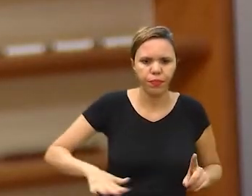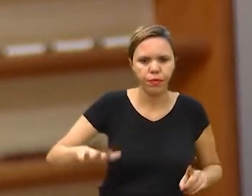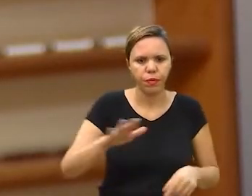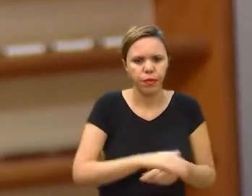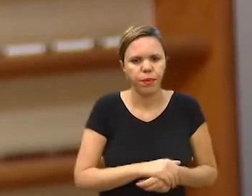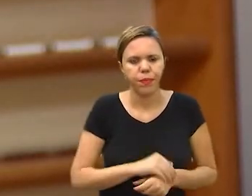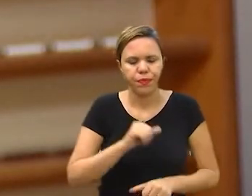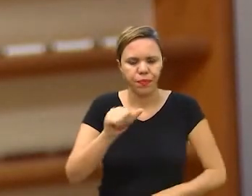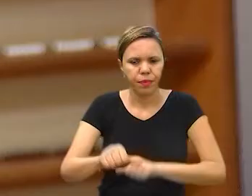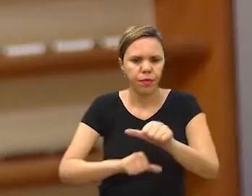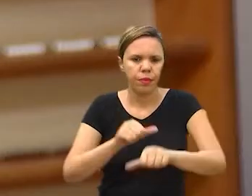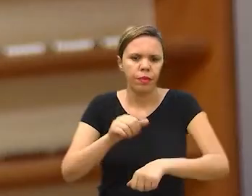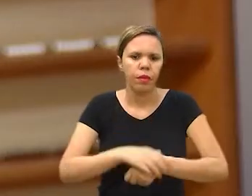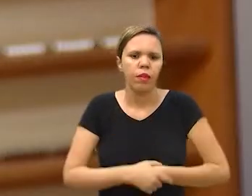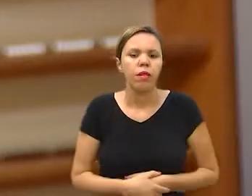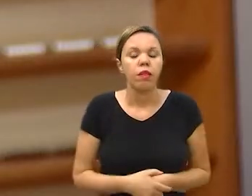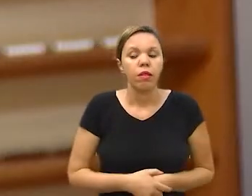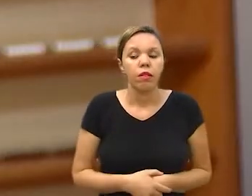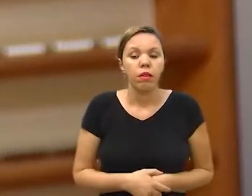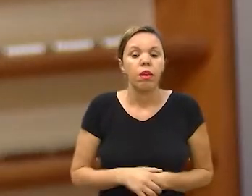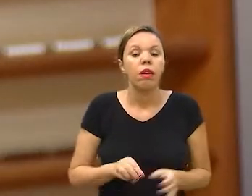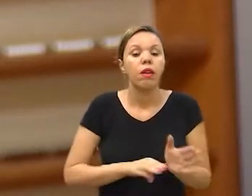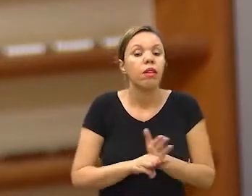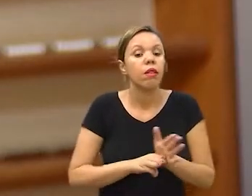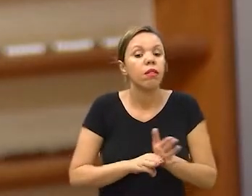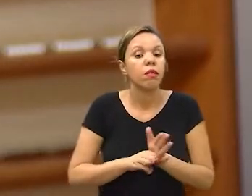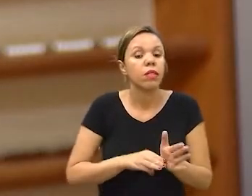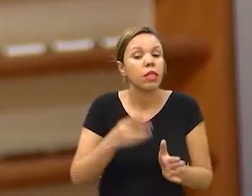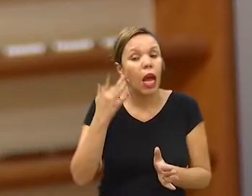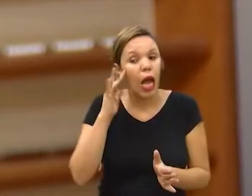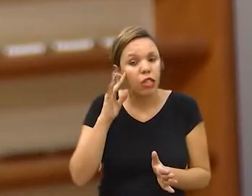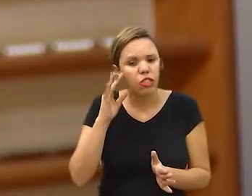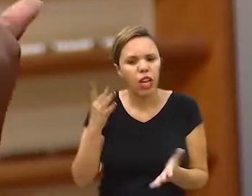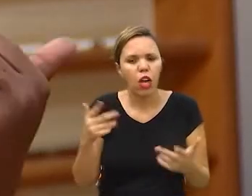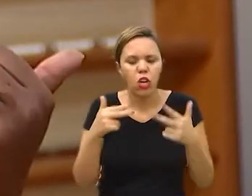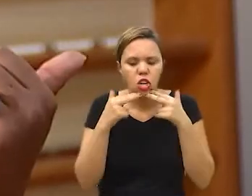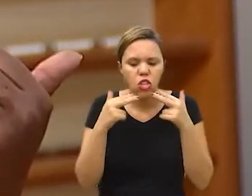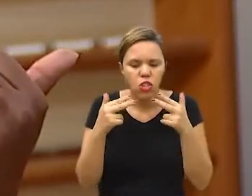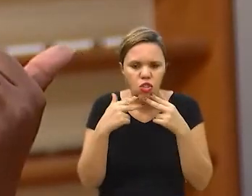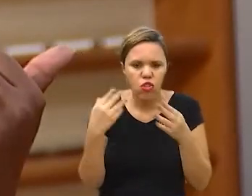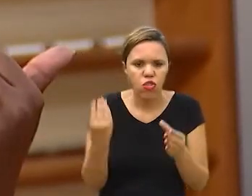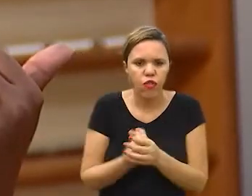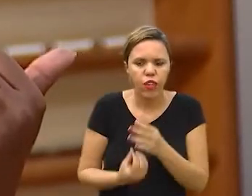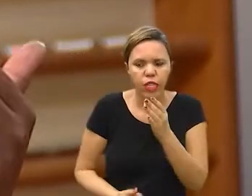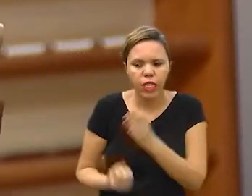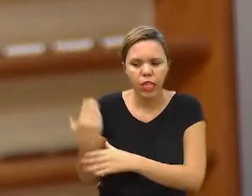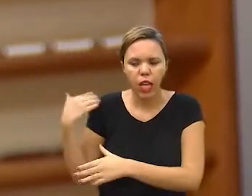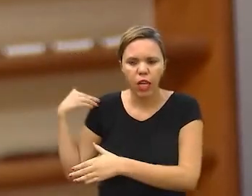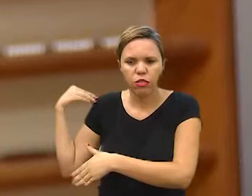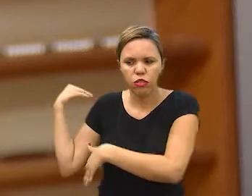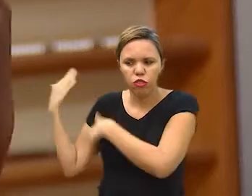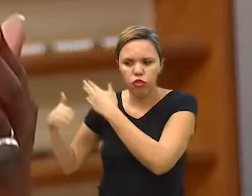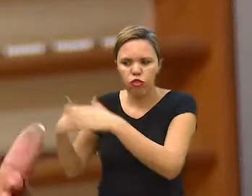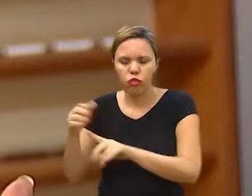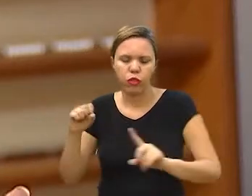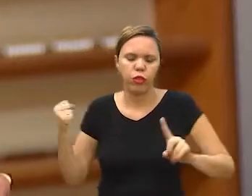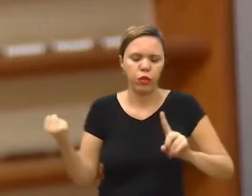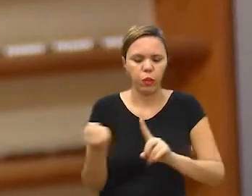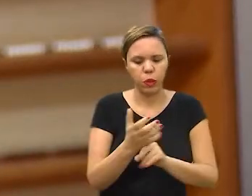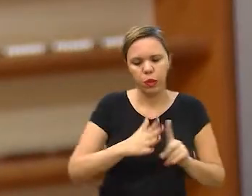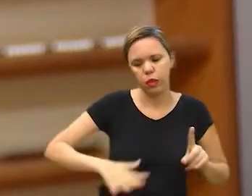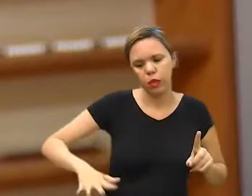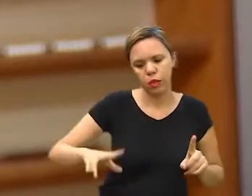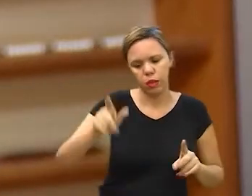das mudanças. Esse método se modernizou porque ele foi criado lá atrás. E a sociedade muda,